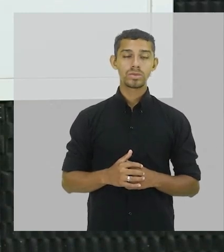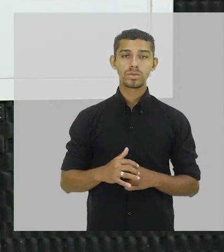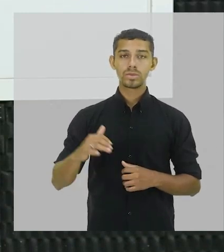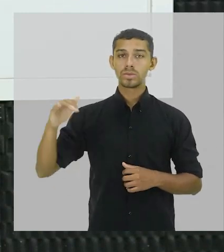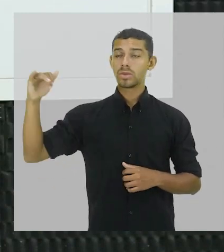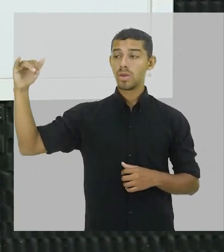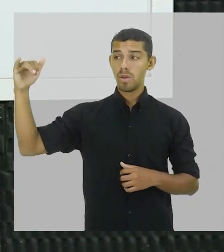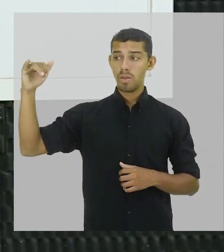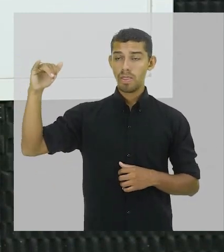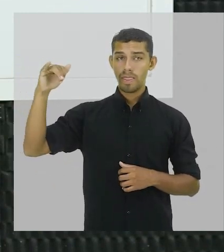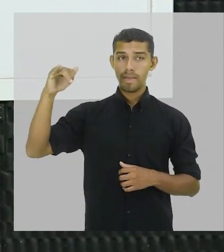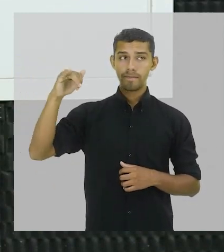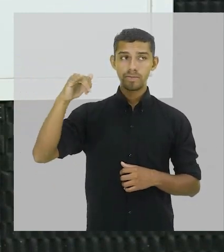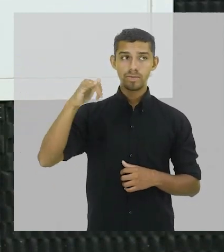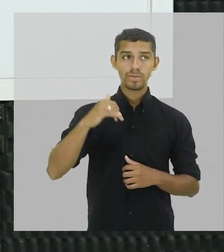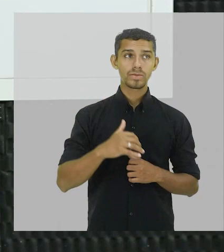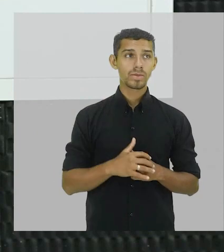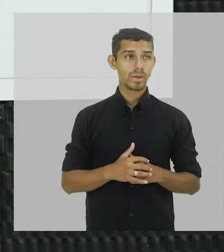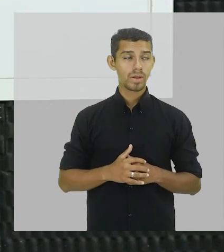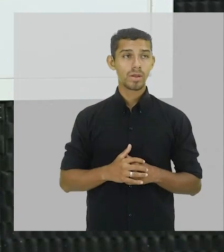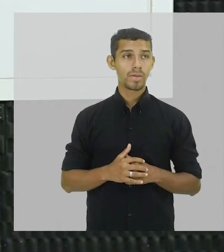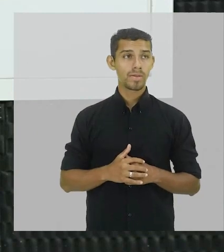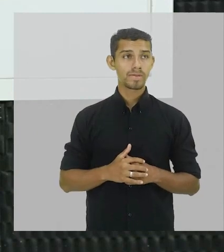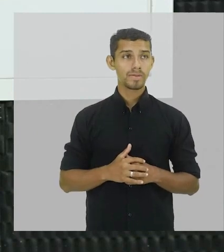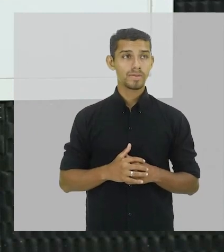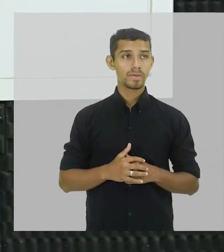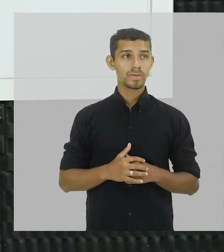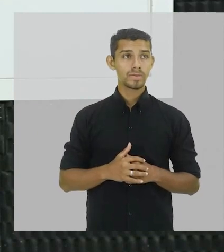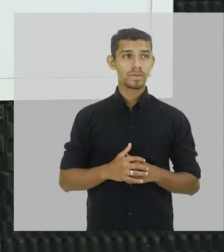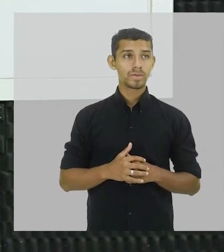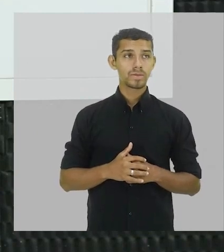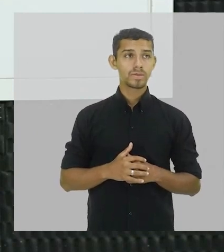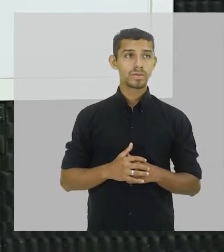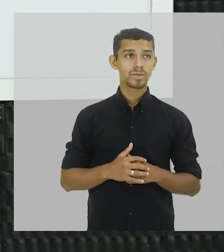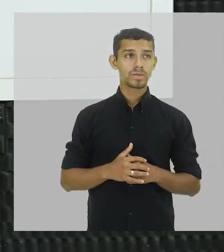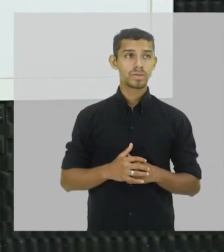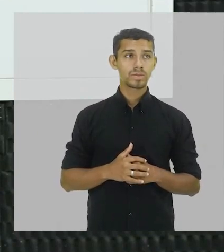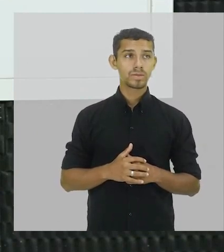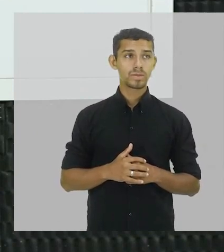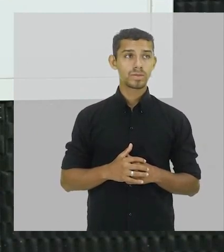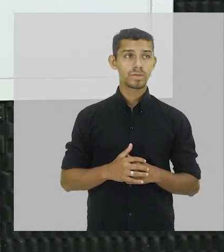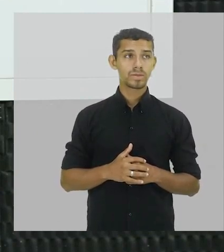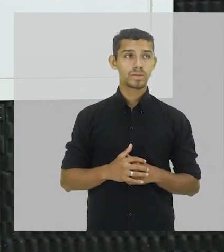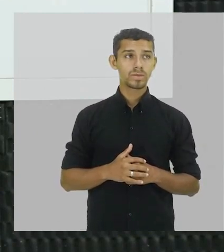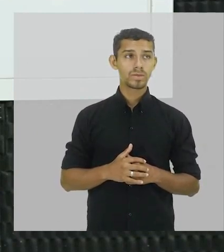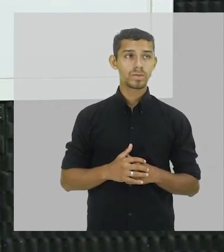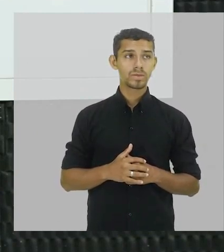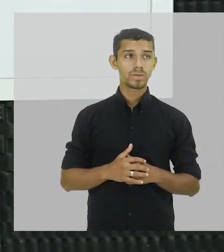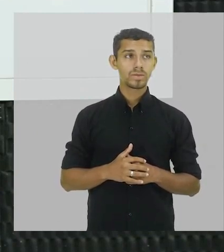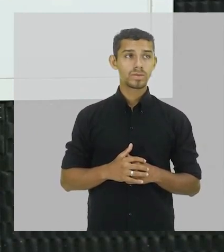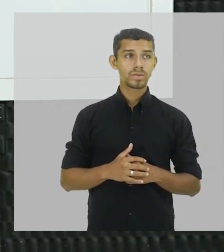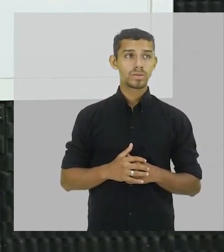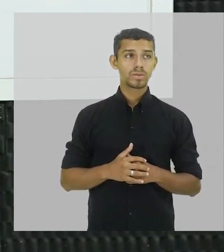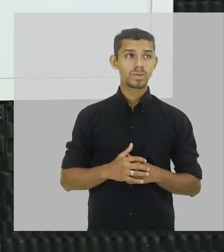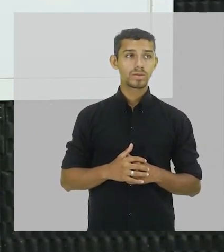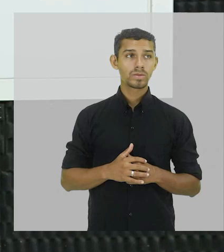aviãozinho. Esse avião ele também vai ser um emissor de ondas e também vai